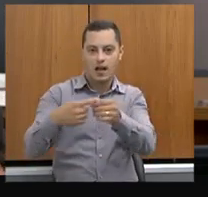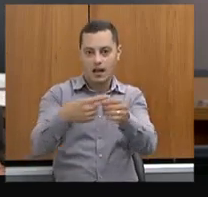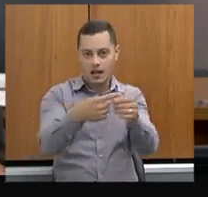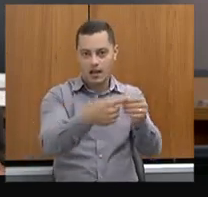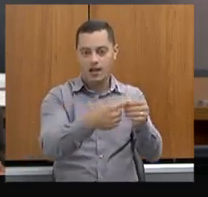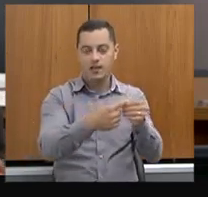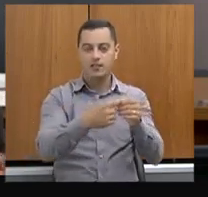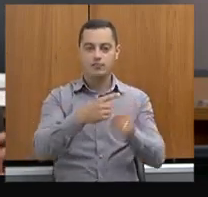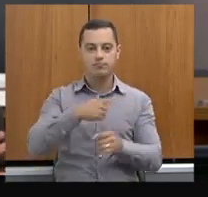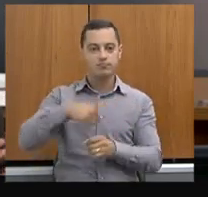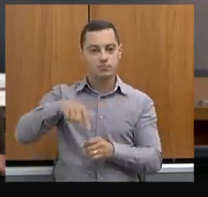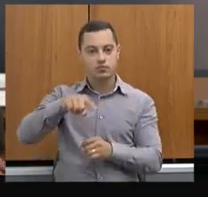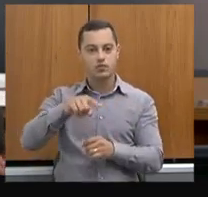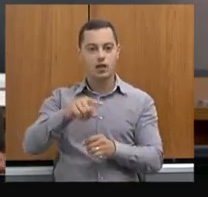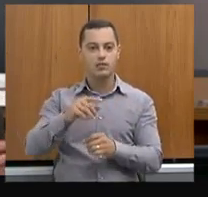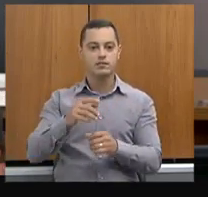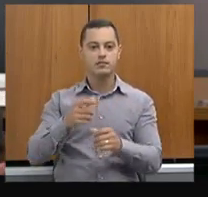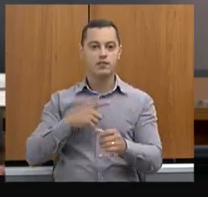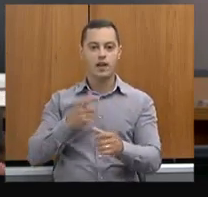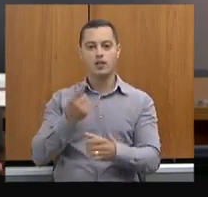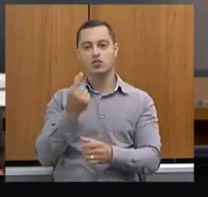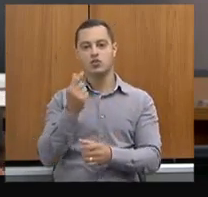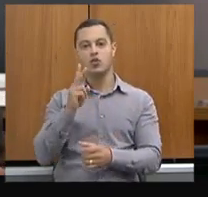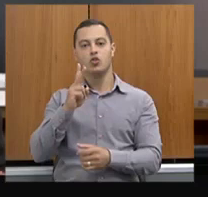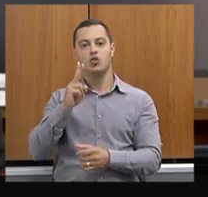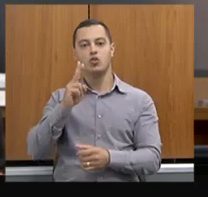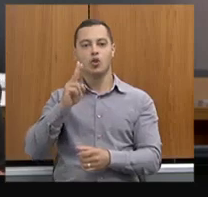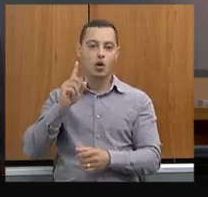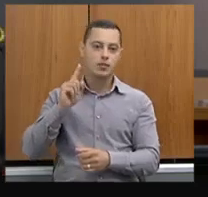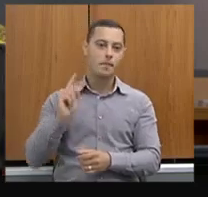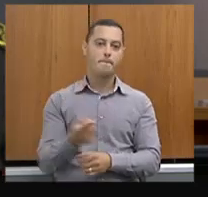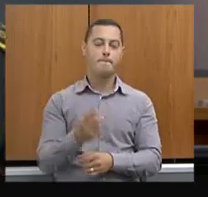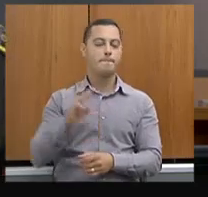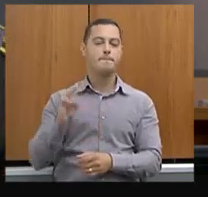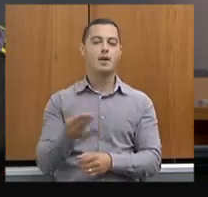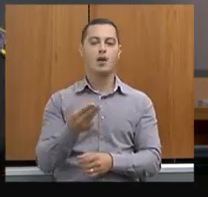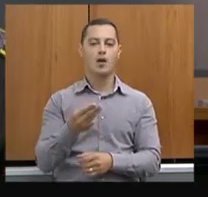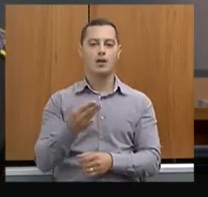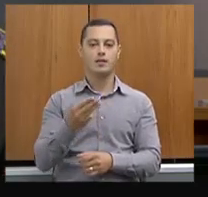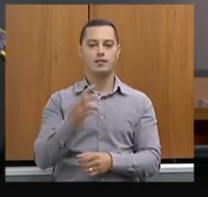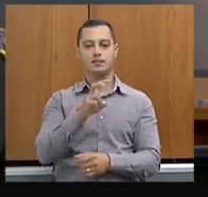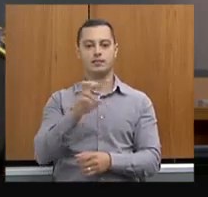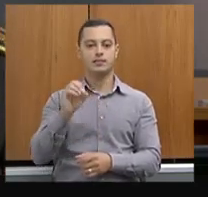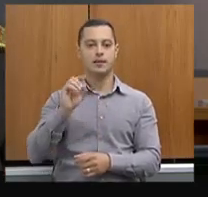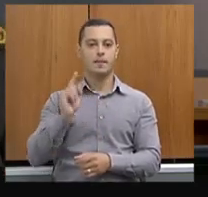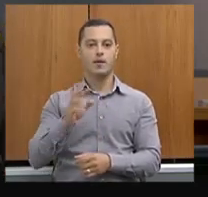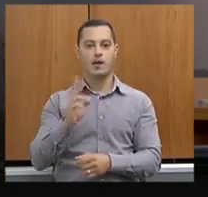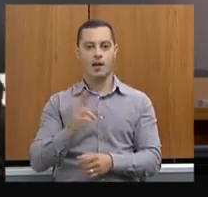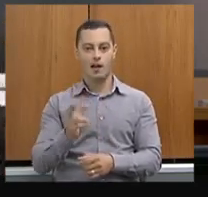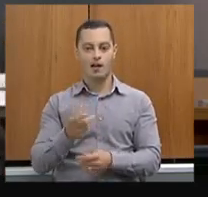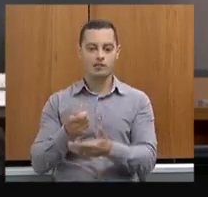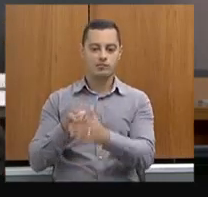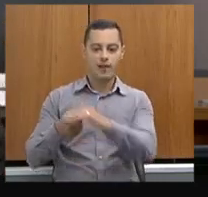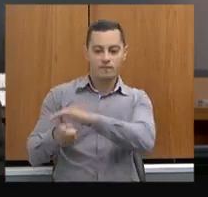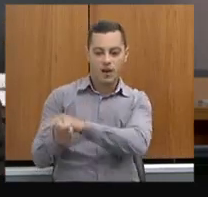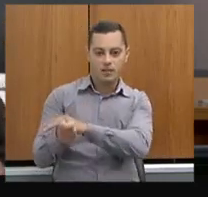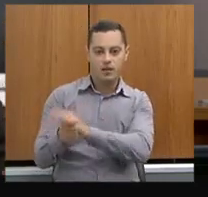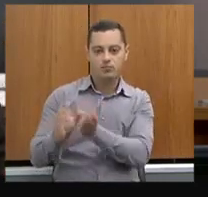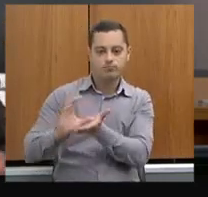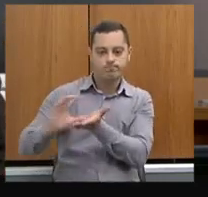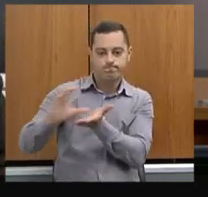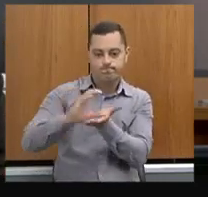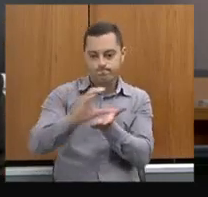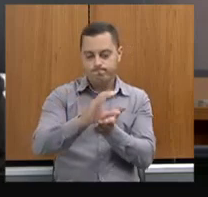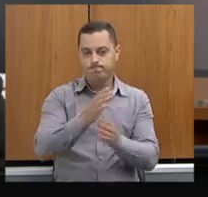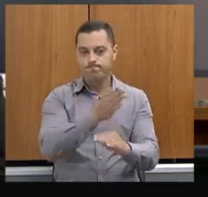estamos aí colocando dois milhões e meio de reais em reformas para melhor condição dos nossos bombeiros nos nossos